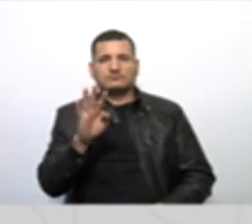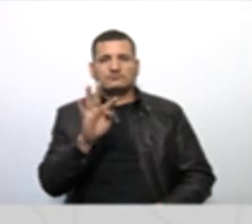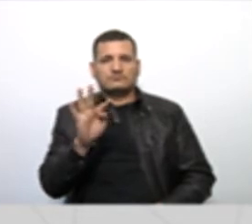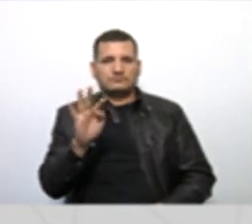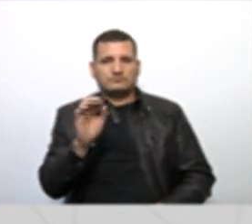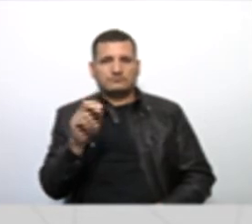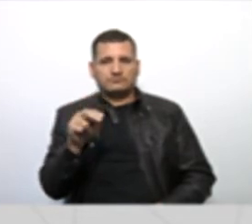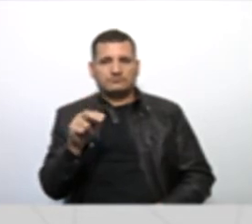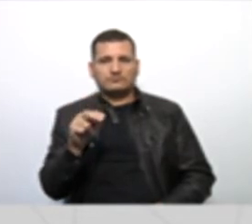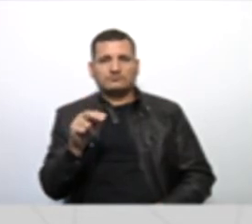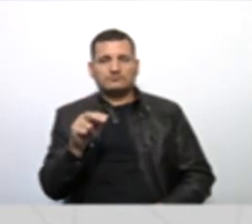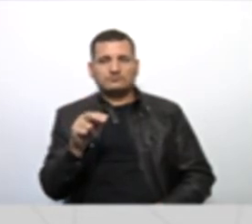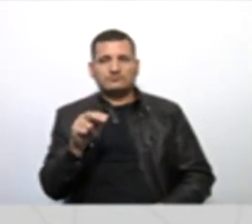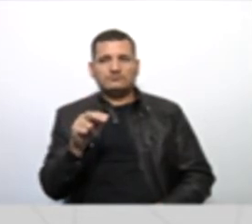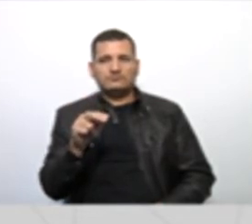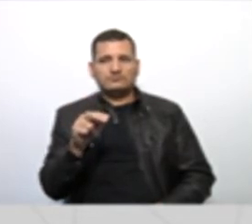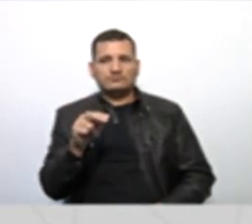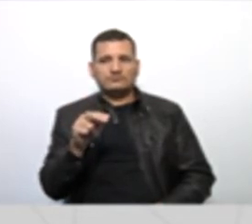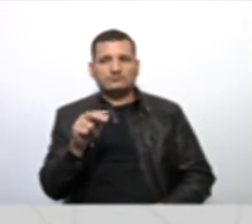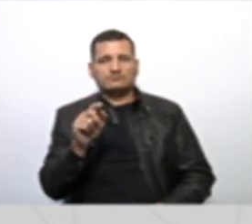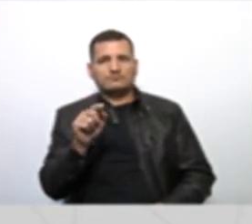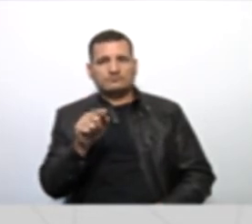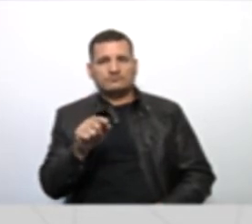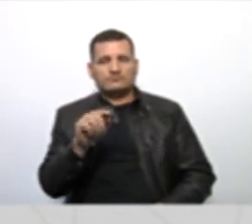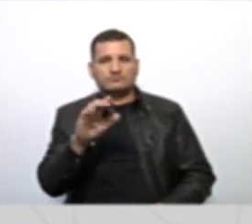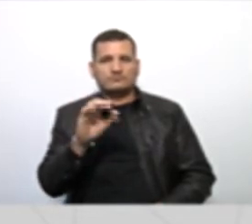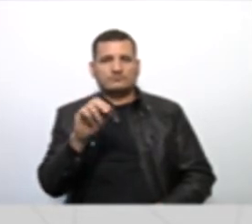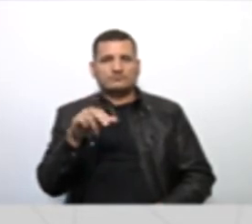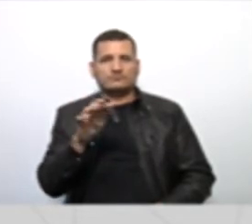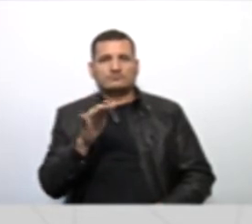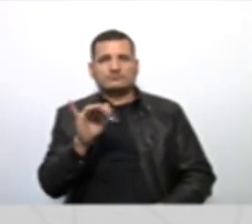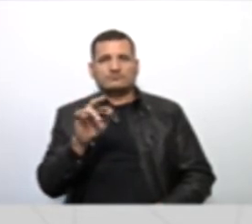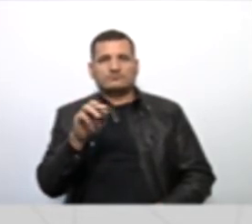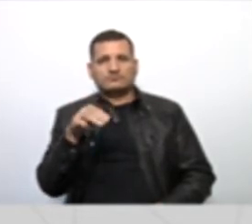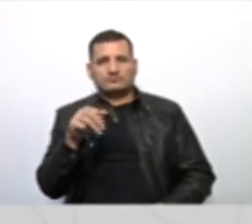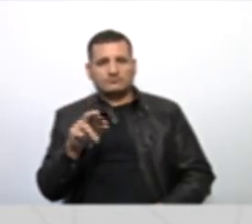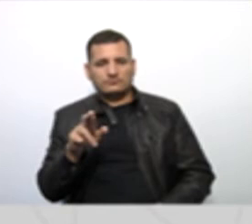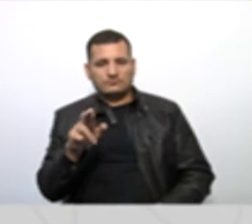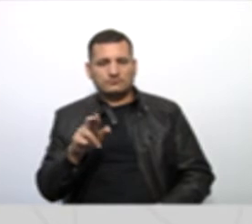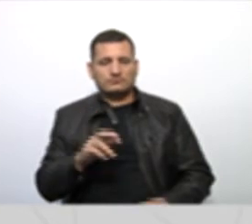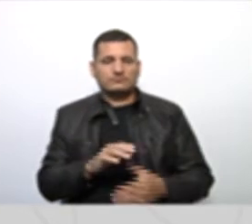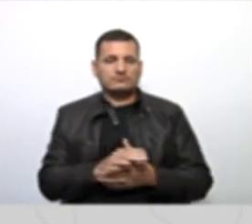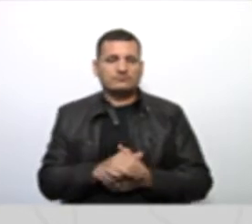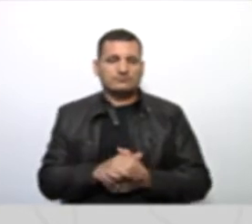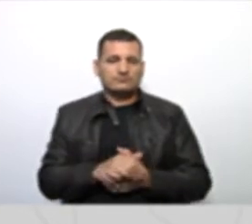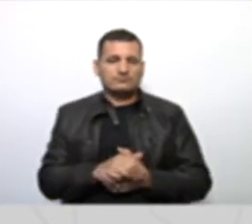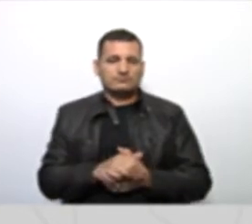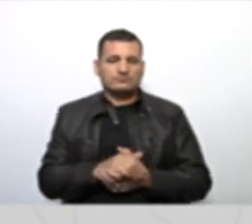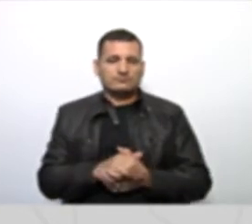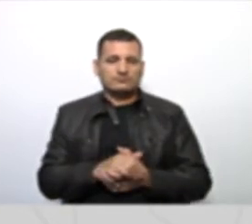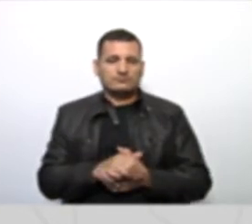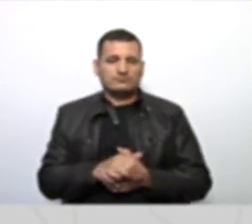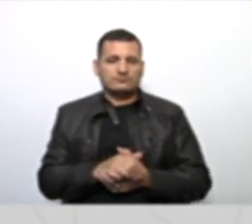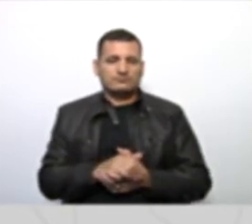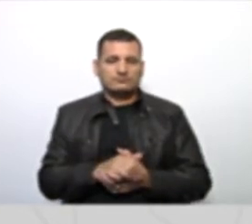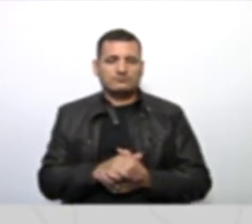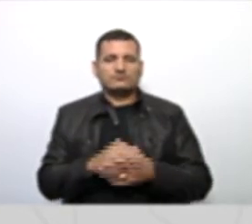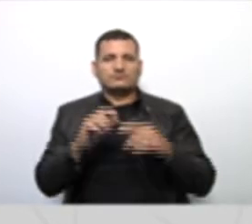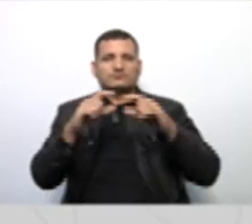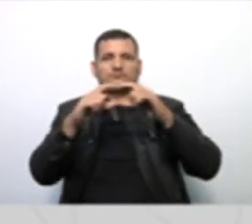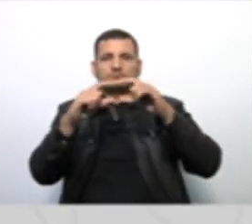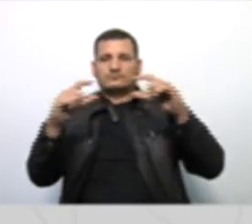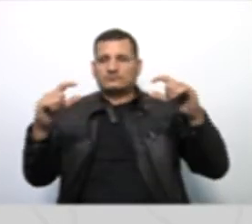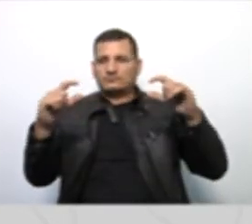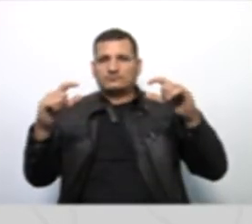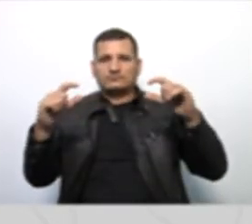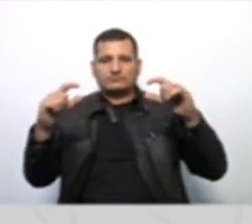aqui, ó, confirmar. É esse botãozinho aqui, ó, tá vendo? Botãozinho. E tá vendo essa caixinha de texto aqui? Essa caixinha, então, tá